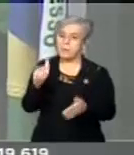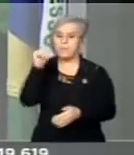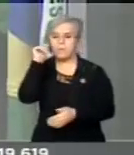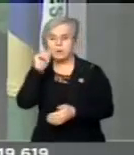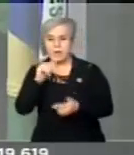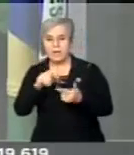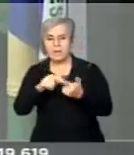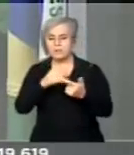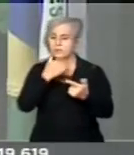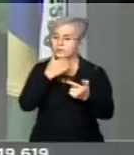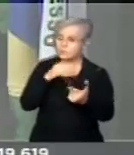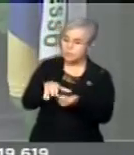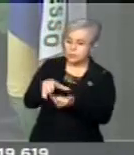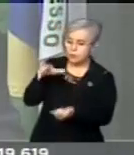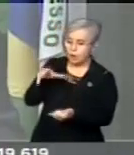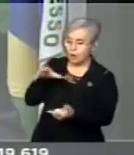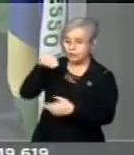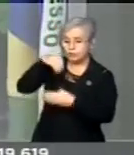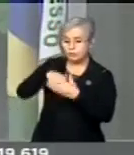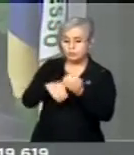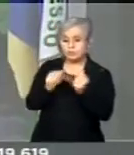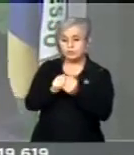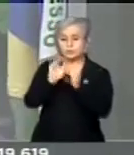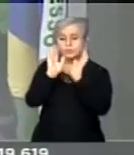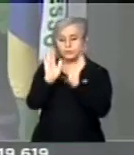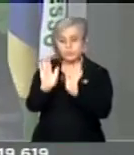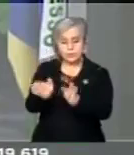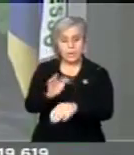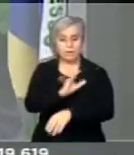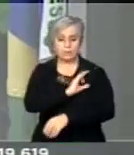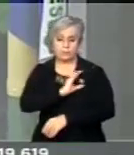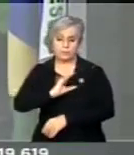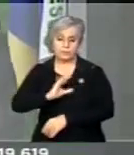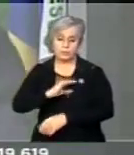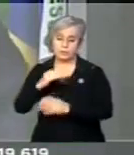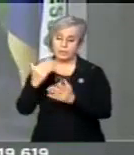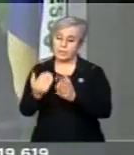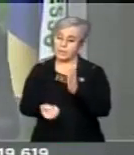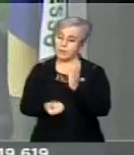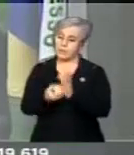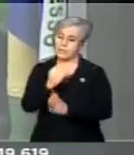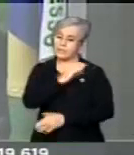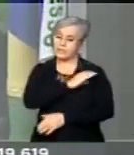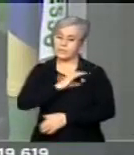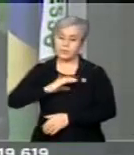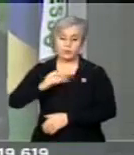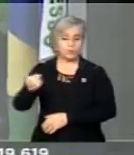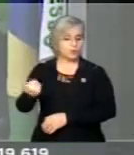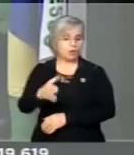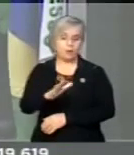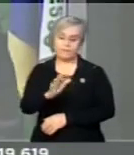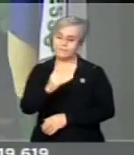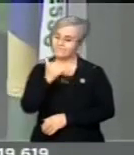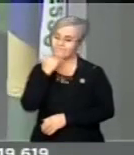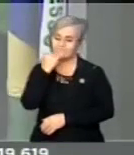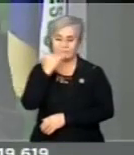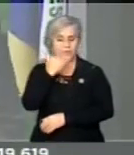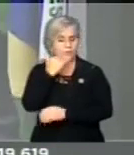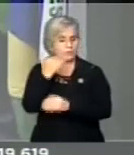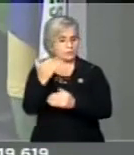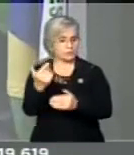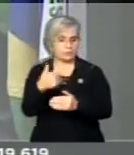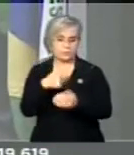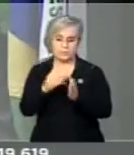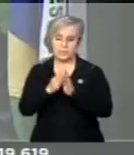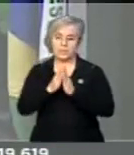os idosos dentro da composição das comissões, mas sem criar nada novo, modificando e aperfeiçoando a estrutura real. Tudo o que